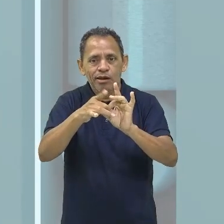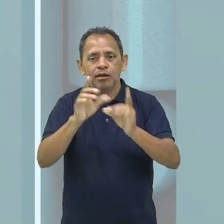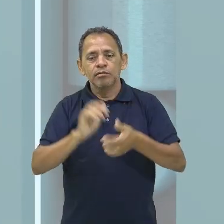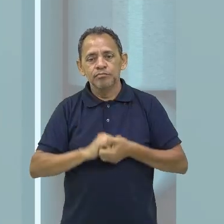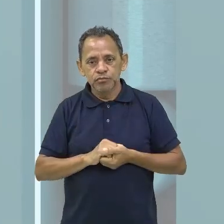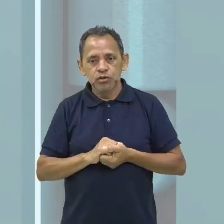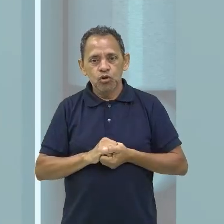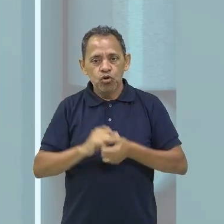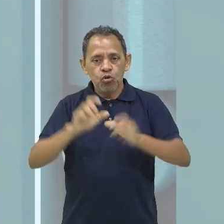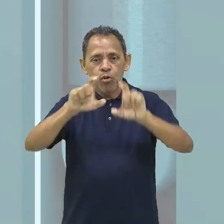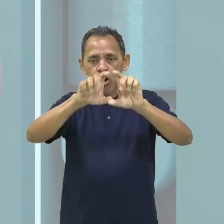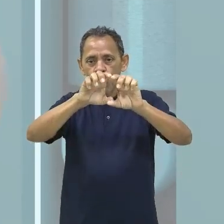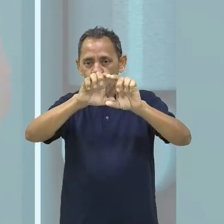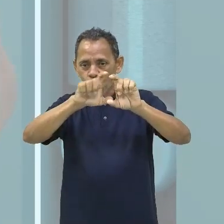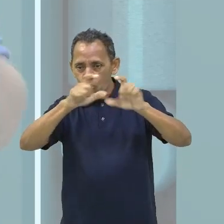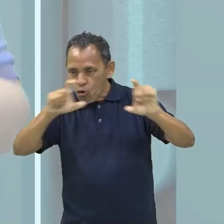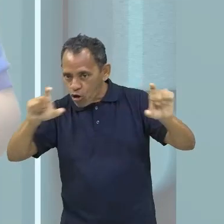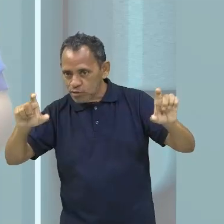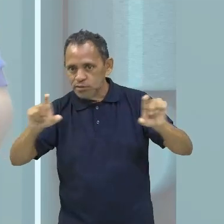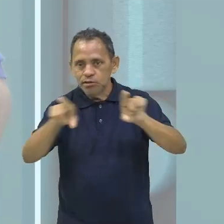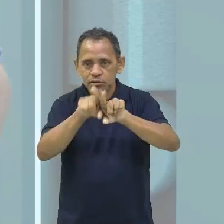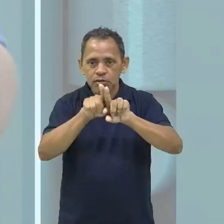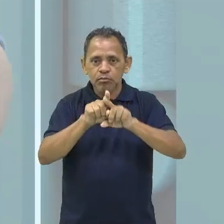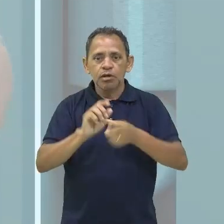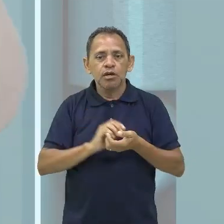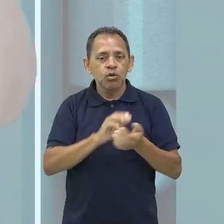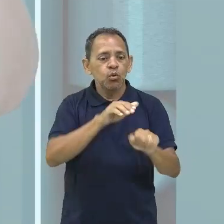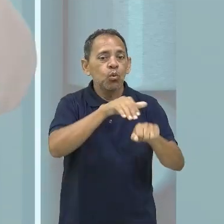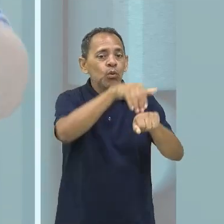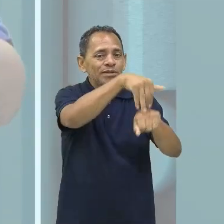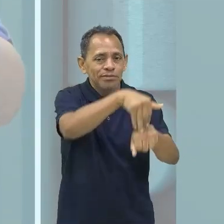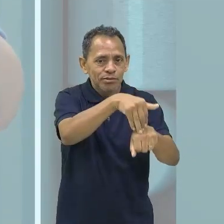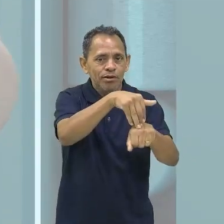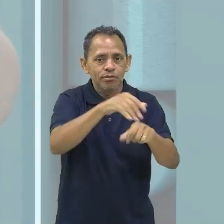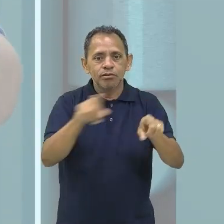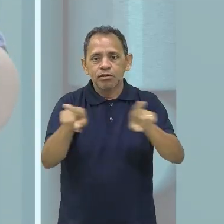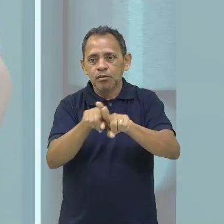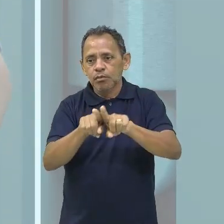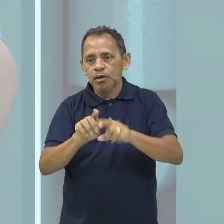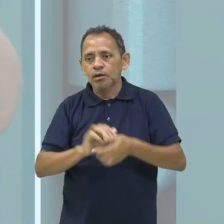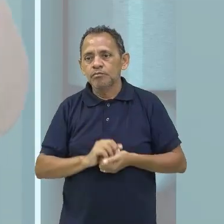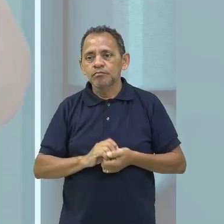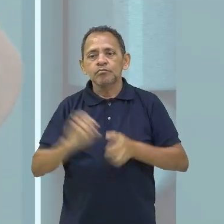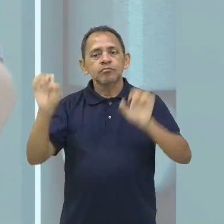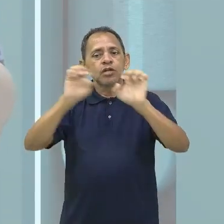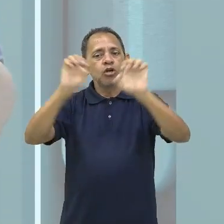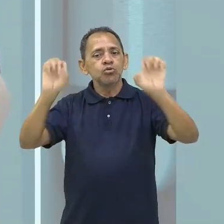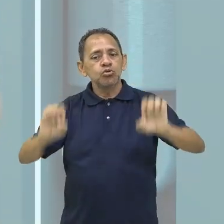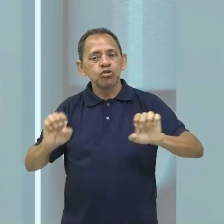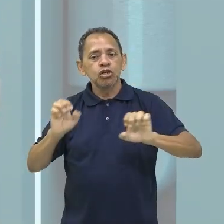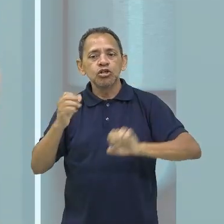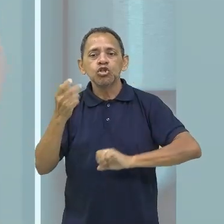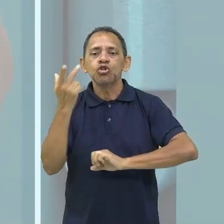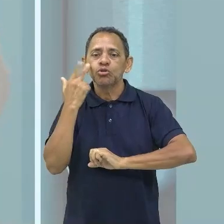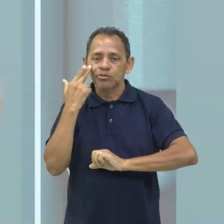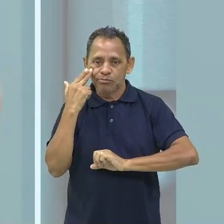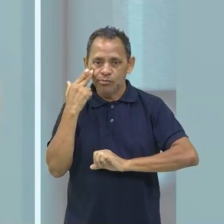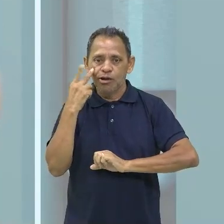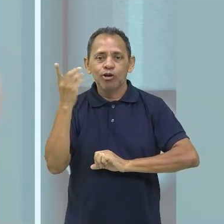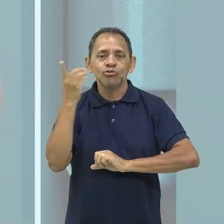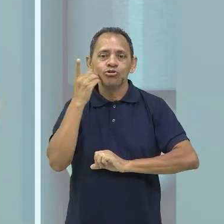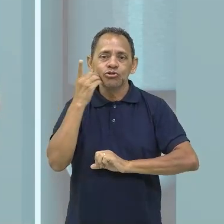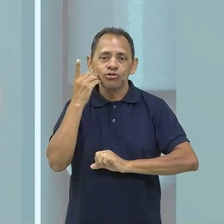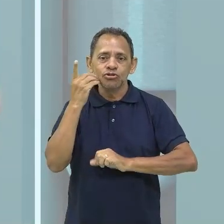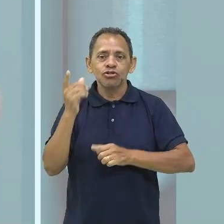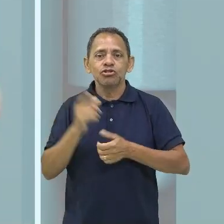uma oração, um enunciado ao outro. Essa seria, vamos dizer assim, a estrutura comum, a estrutura